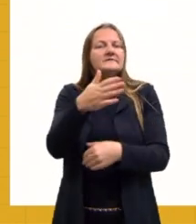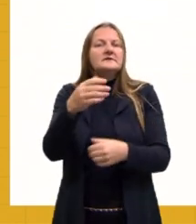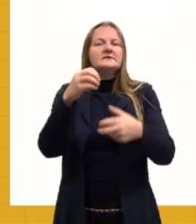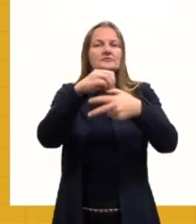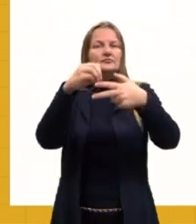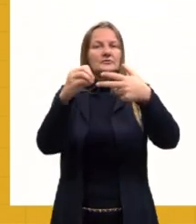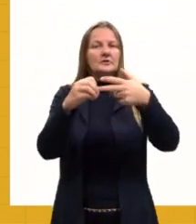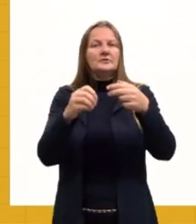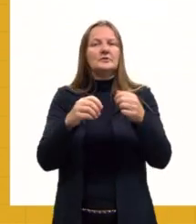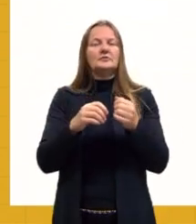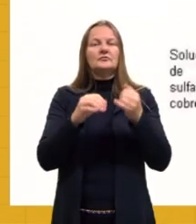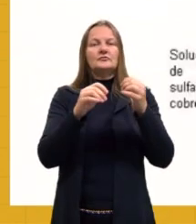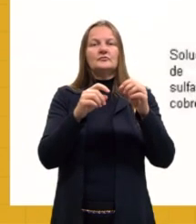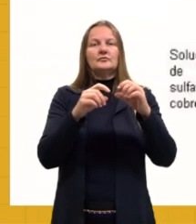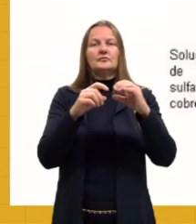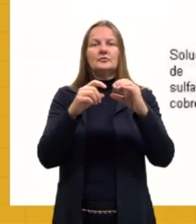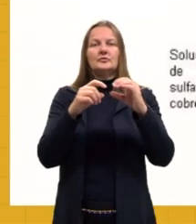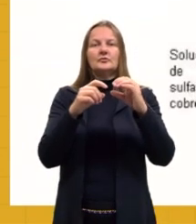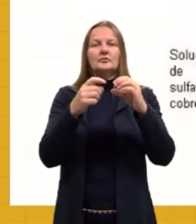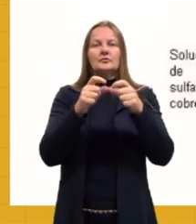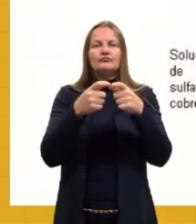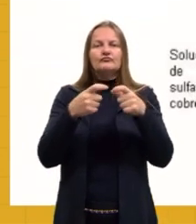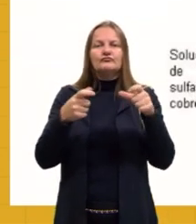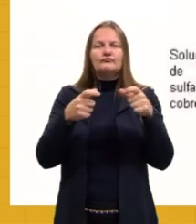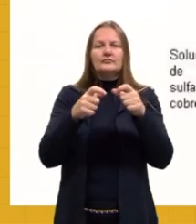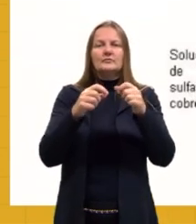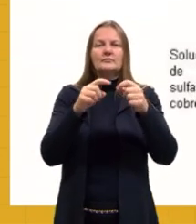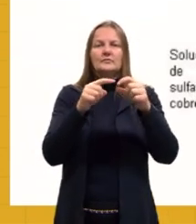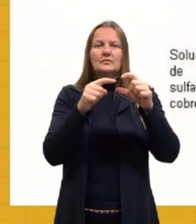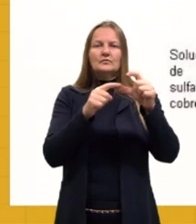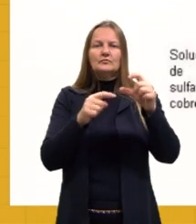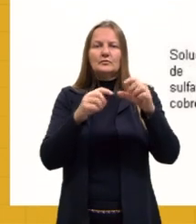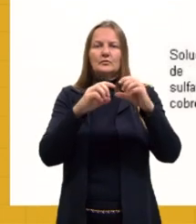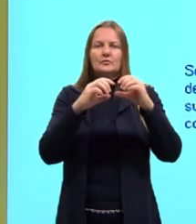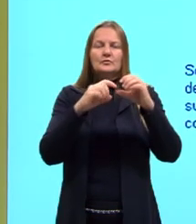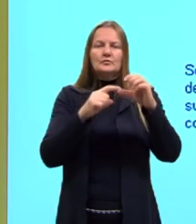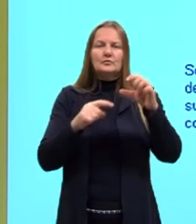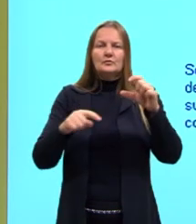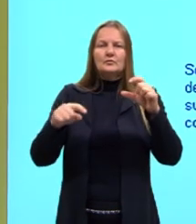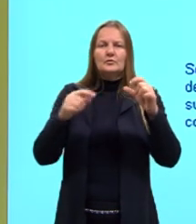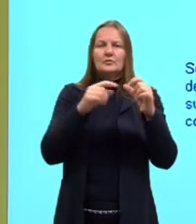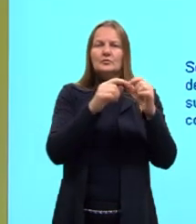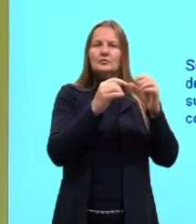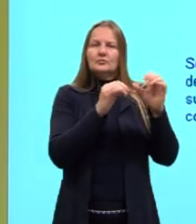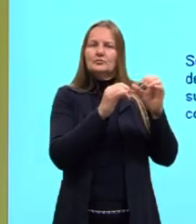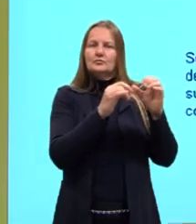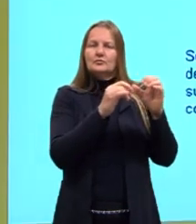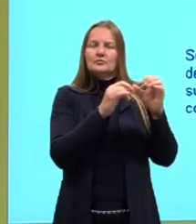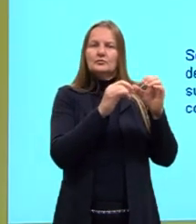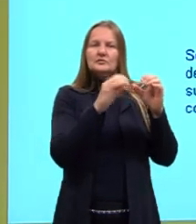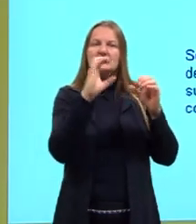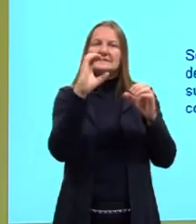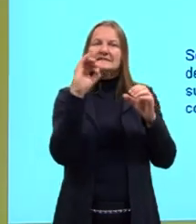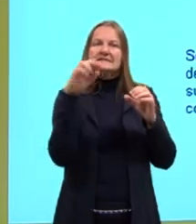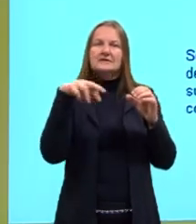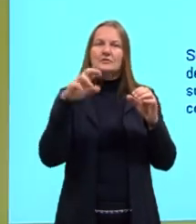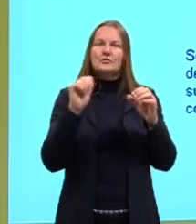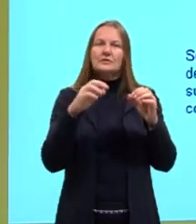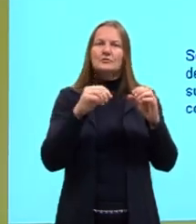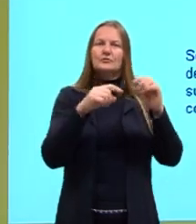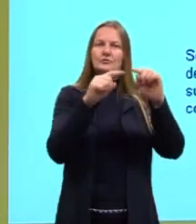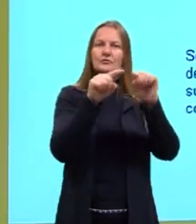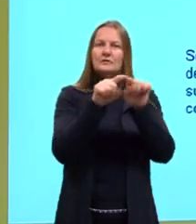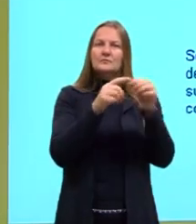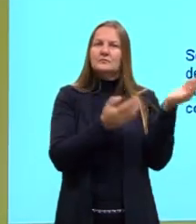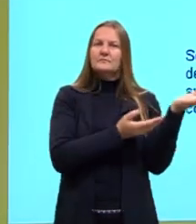todo aquele circuito que eu mostrei pra vocês aqui onde traz aliás o salão de cobre a solução com zinco a ponte